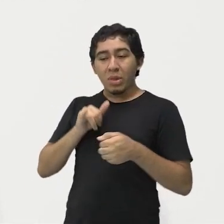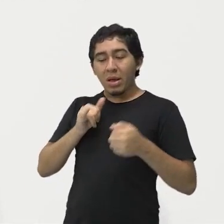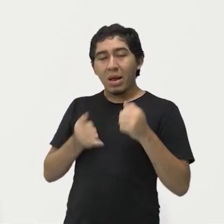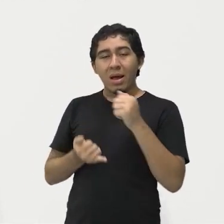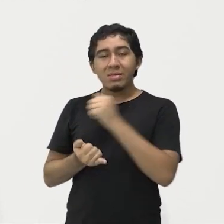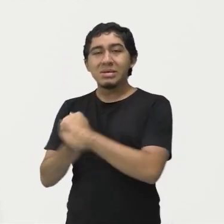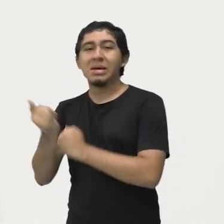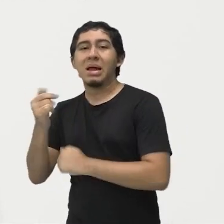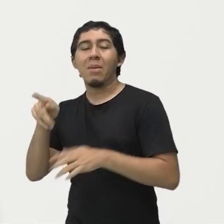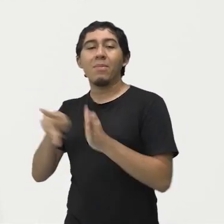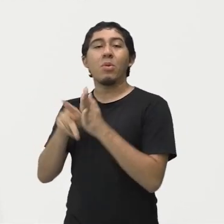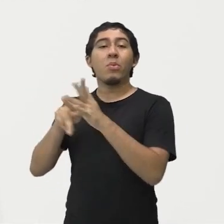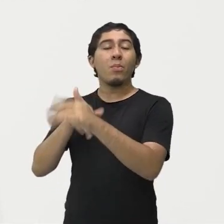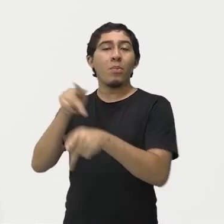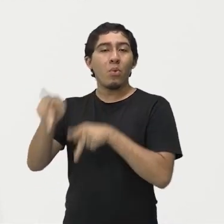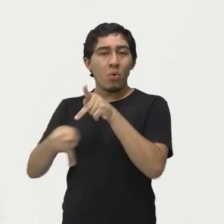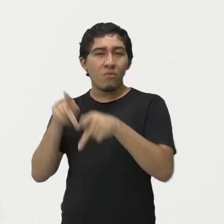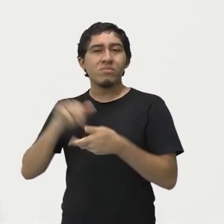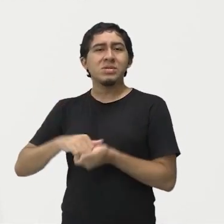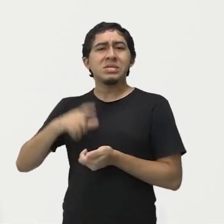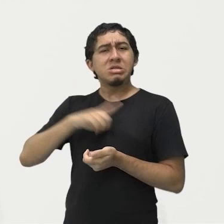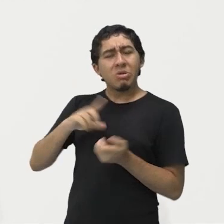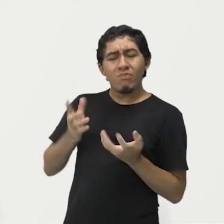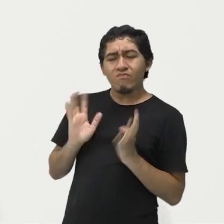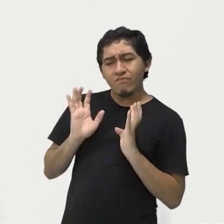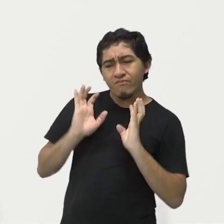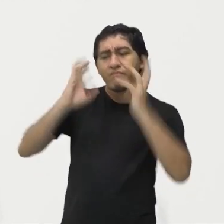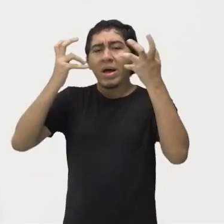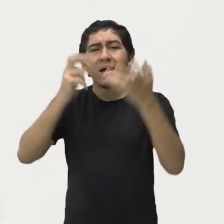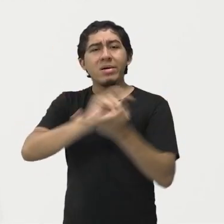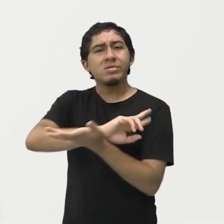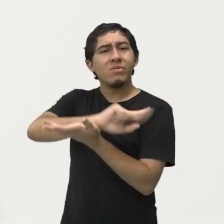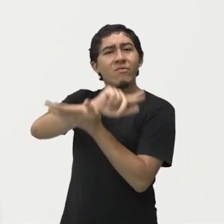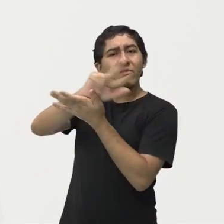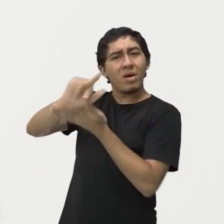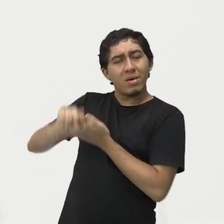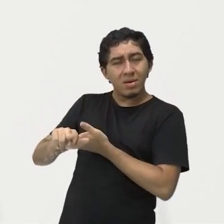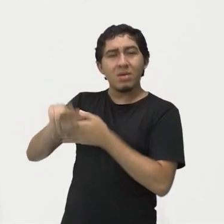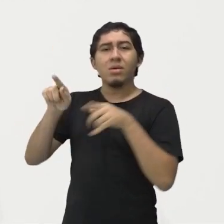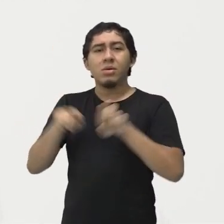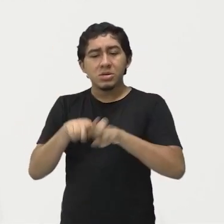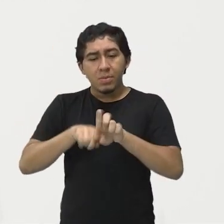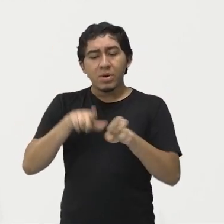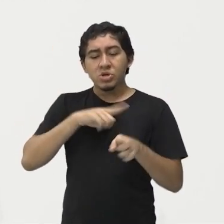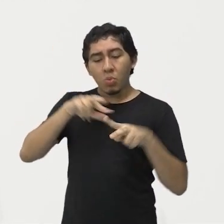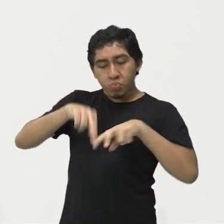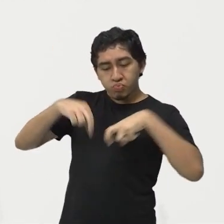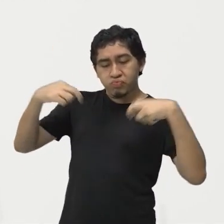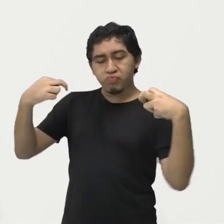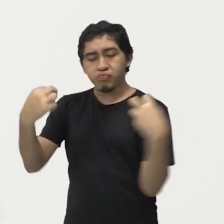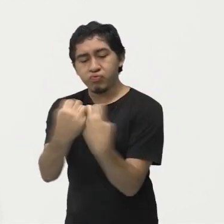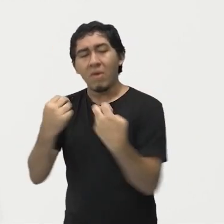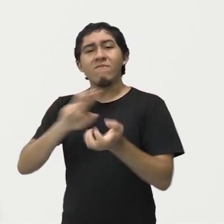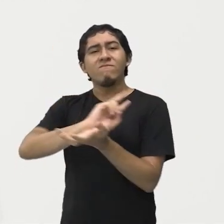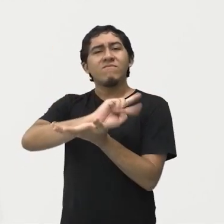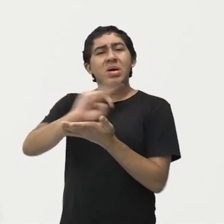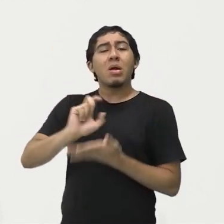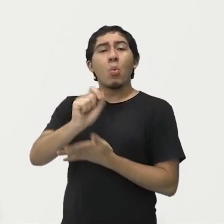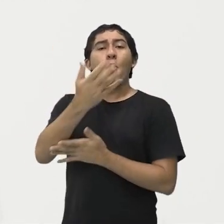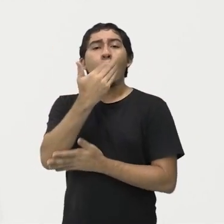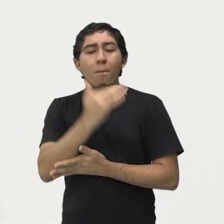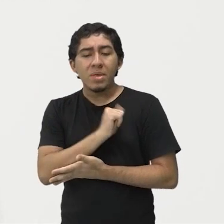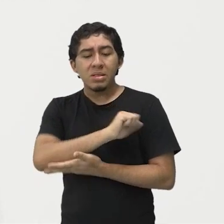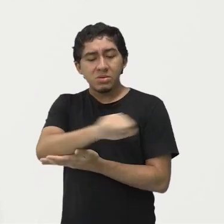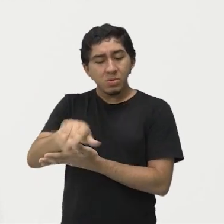Organizavam festas gigantescas, faziam entretenimento ali dentro dos espaços